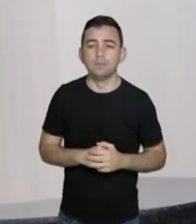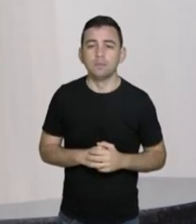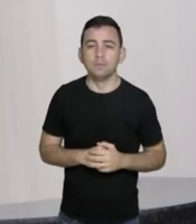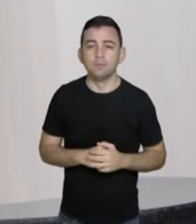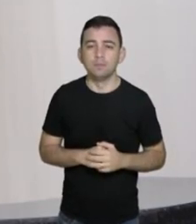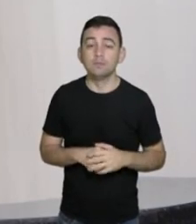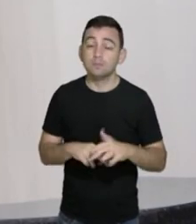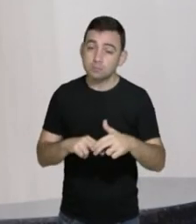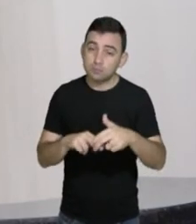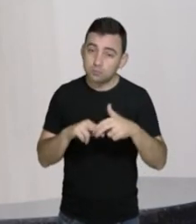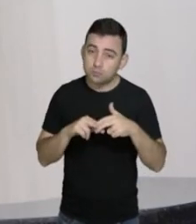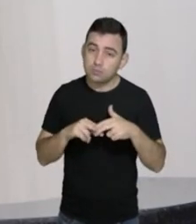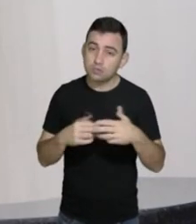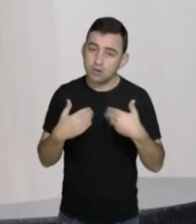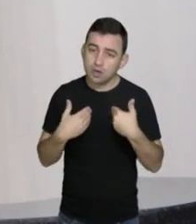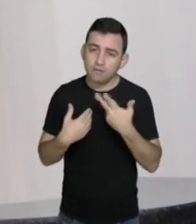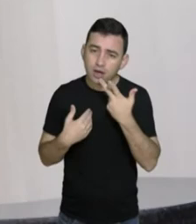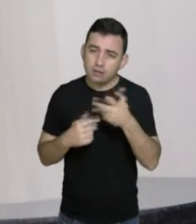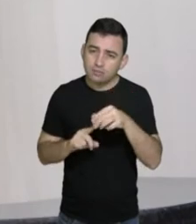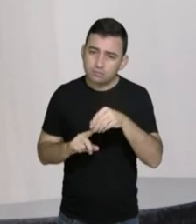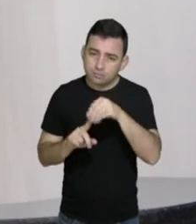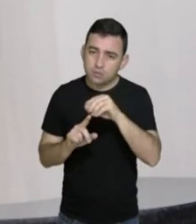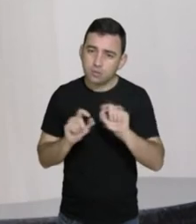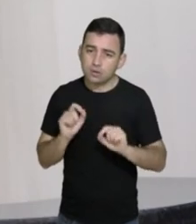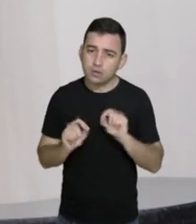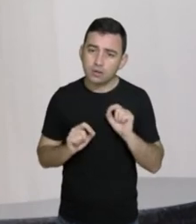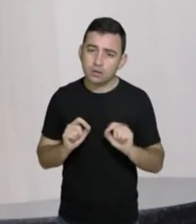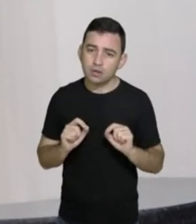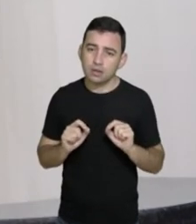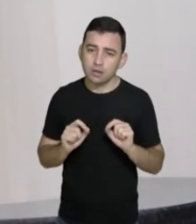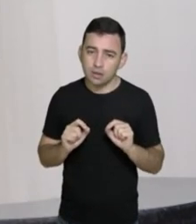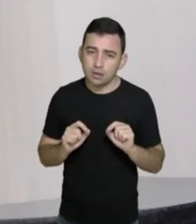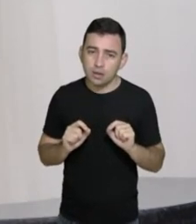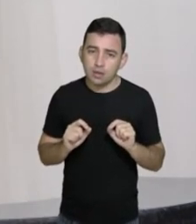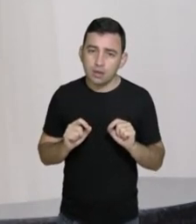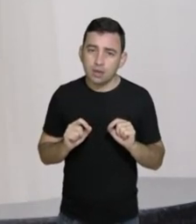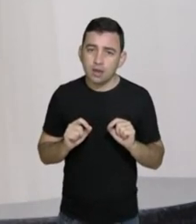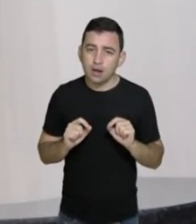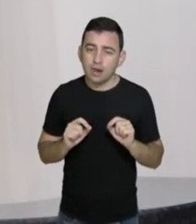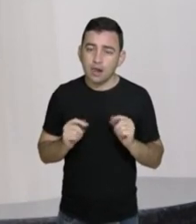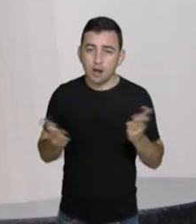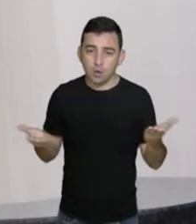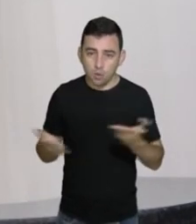por isso que eu faço esse destaque. É muito provável que nós estejamos vivendo